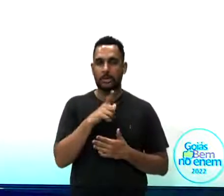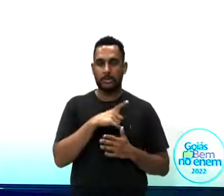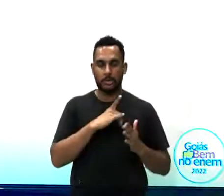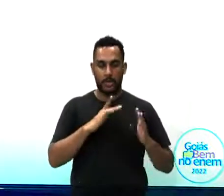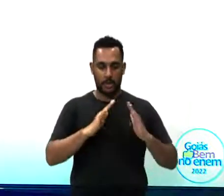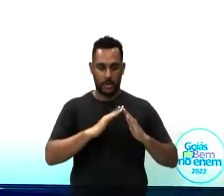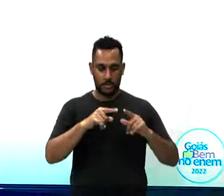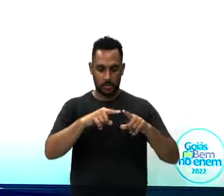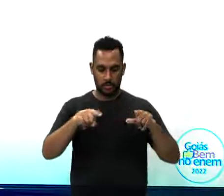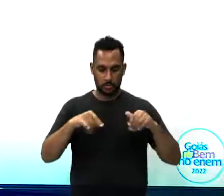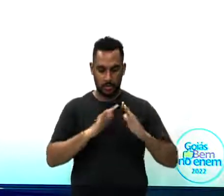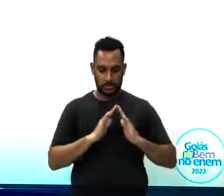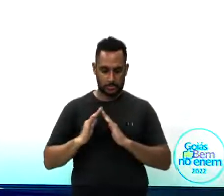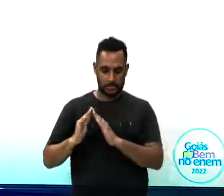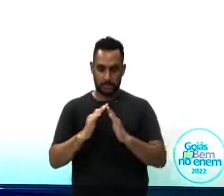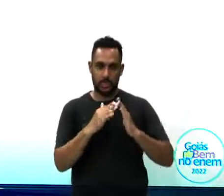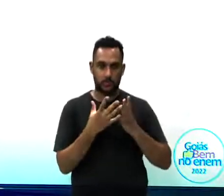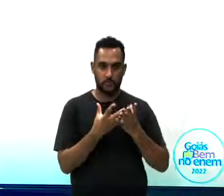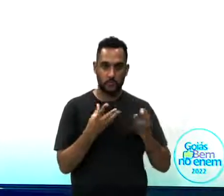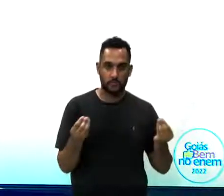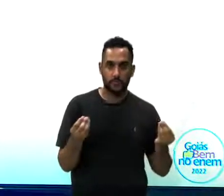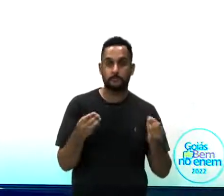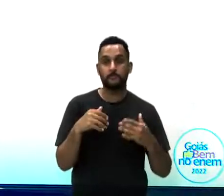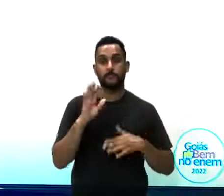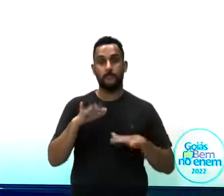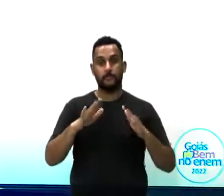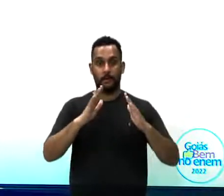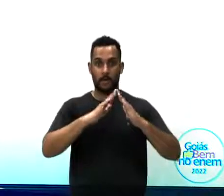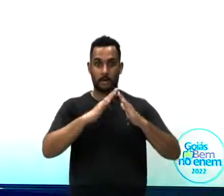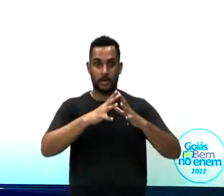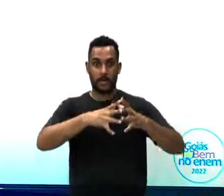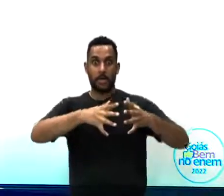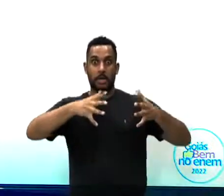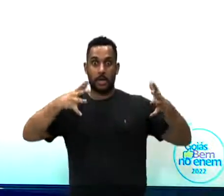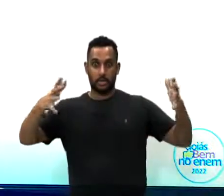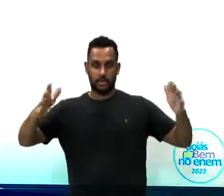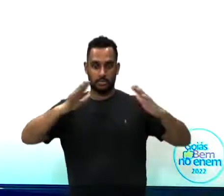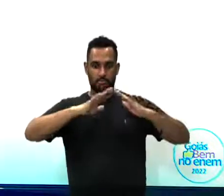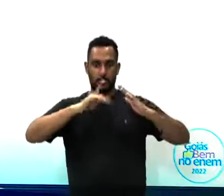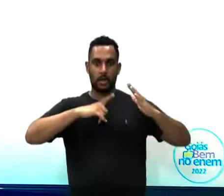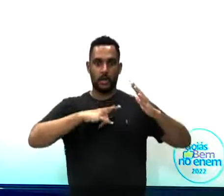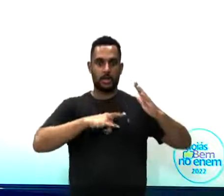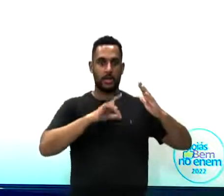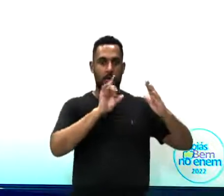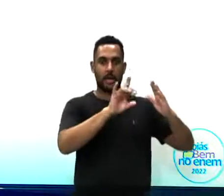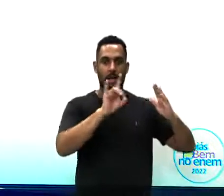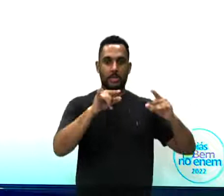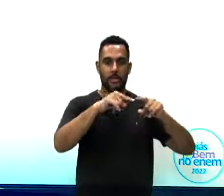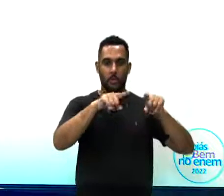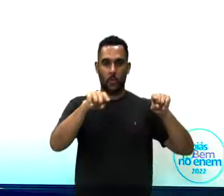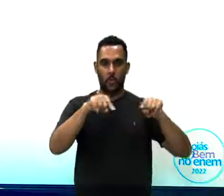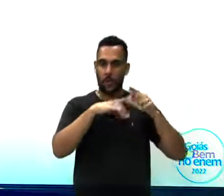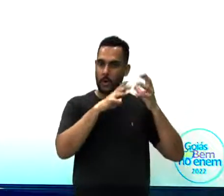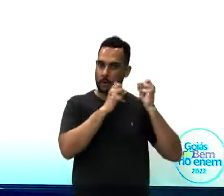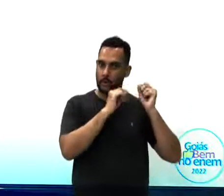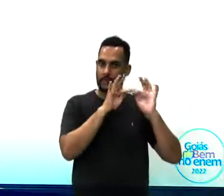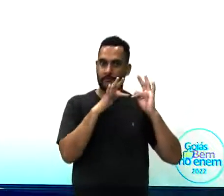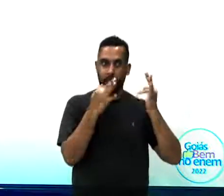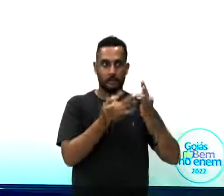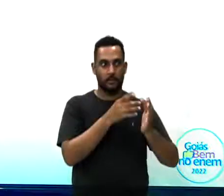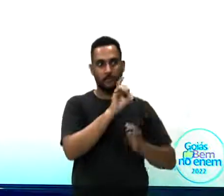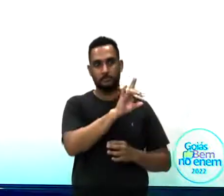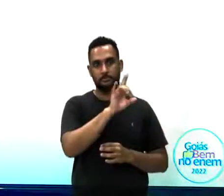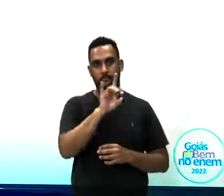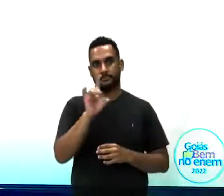várias casas, numa mesma casa, em casarões, cada quarto desse casarão tinha uma família diferente, tá? E famílias inclusive